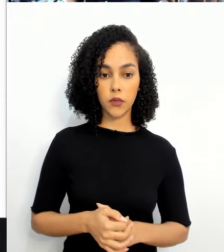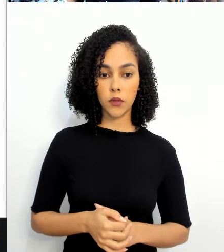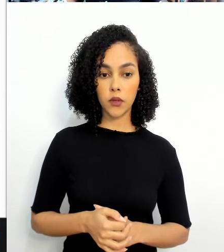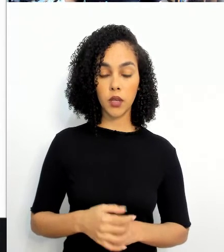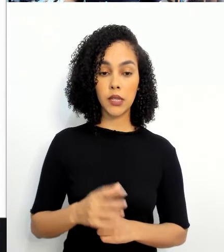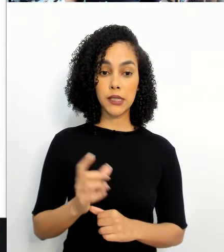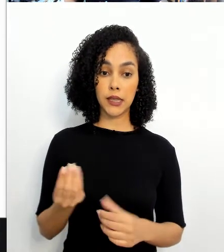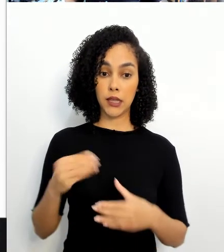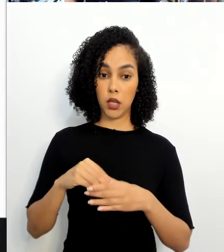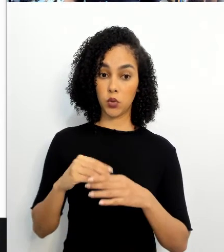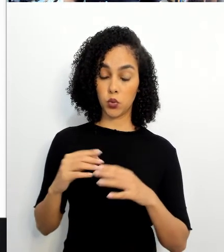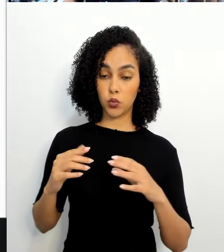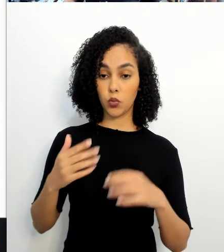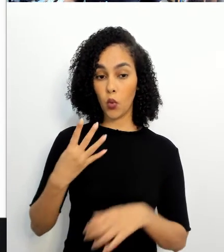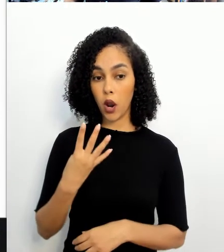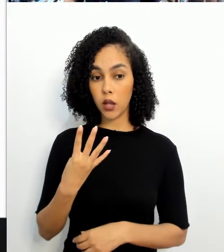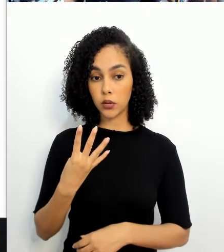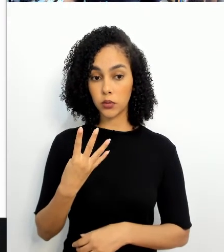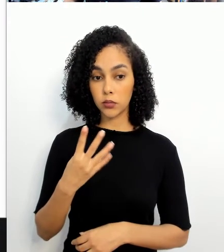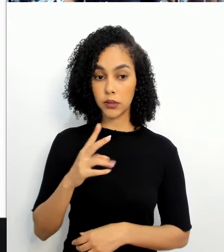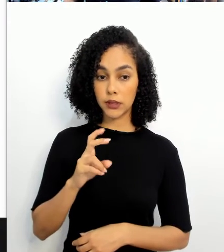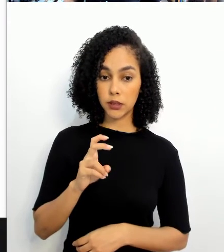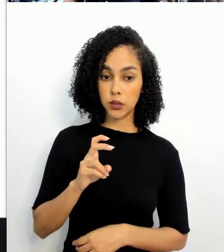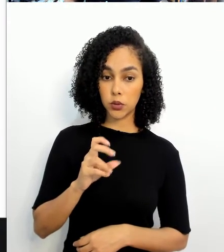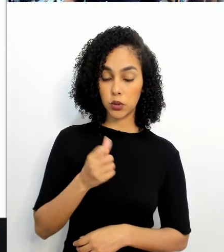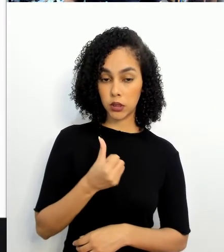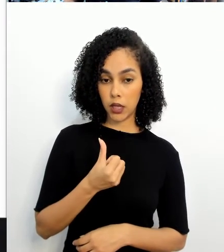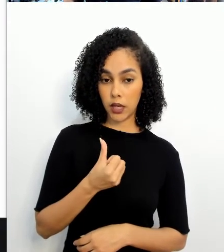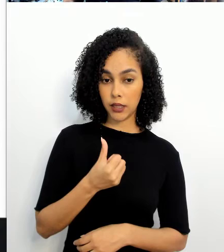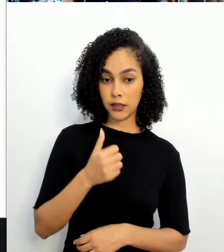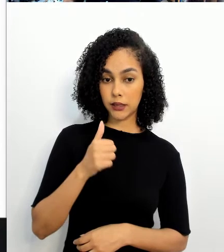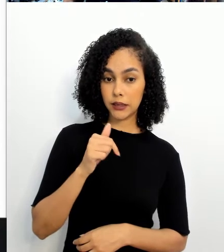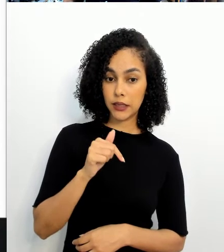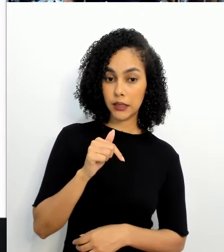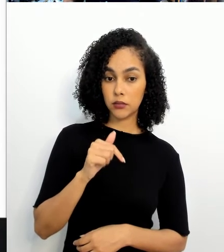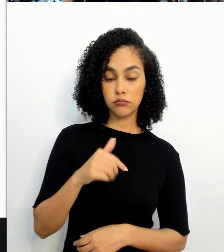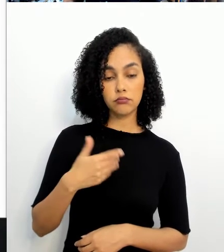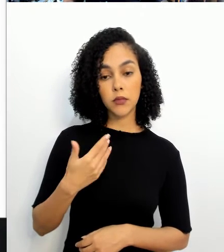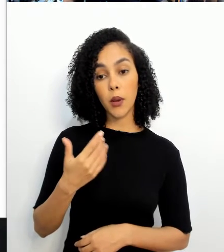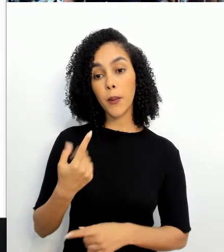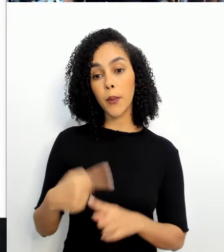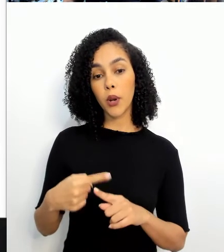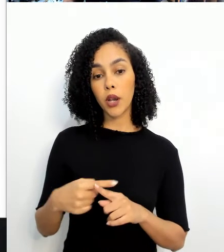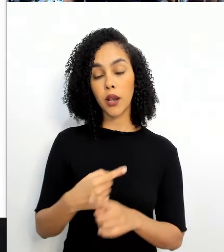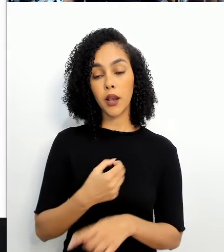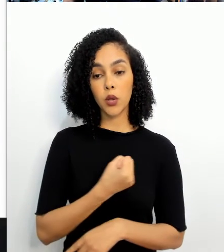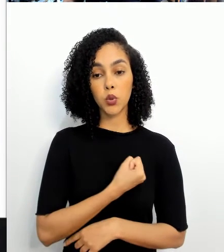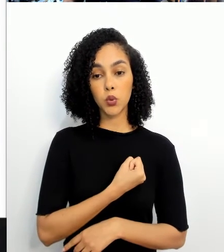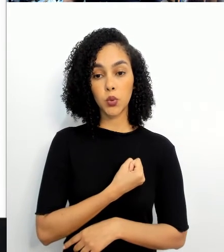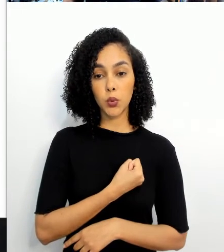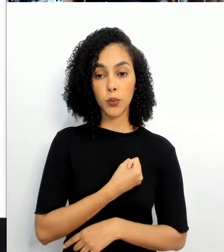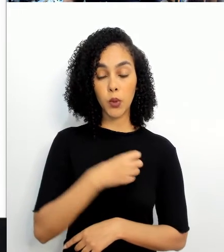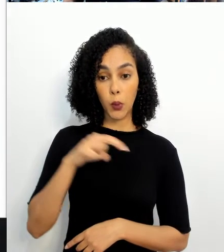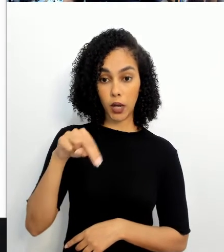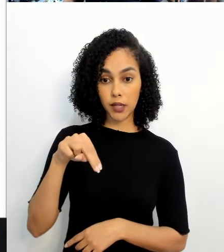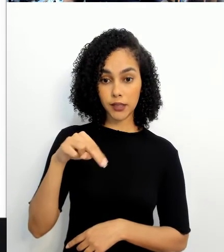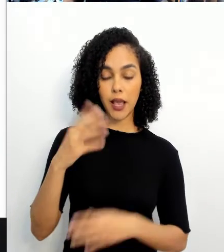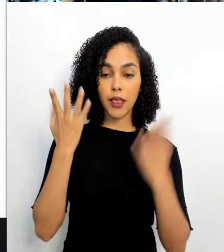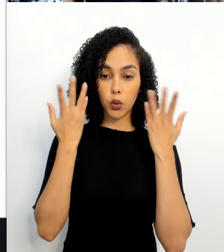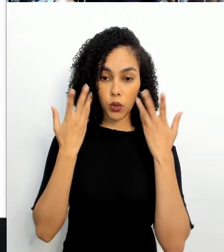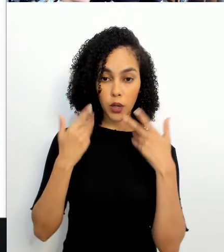esse conjunto. 4, 5, 6, já que n é natural, né? 7, e assim